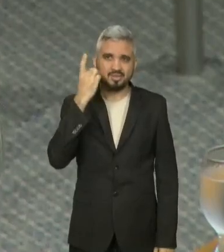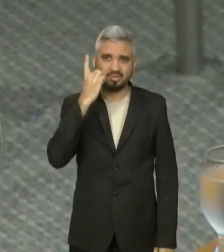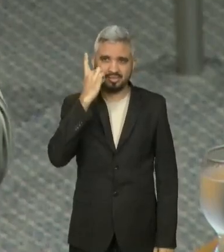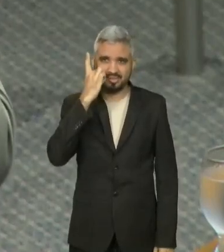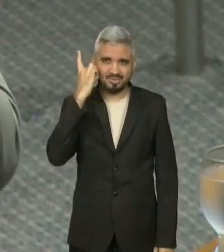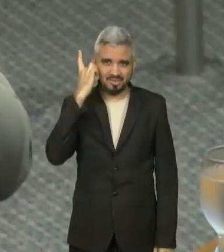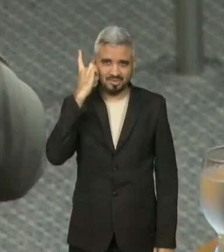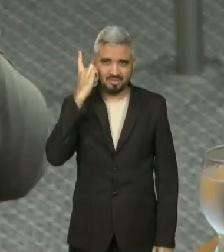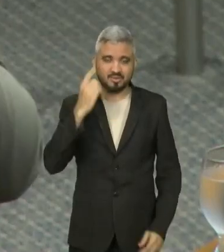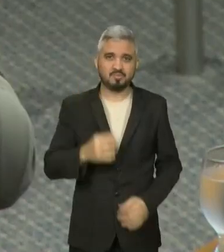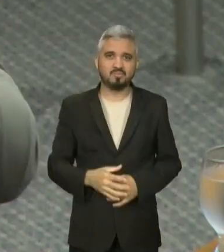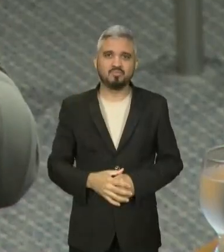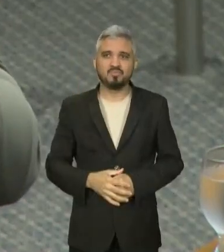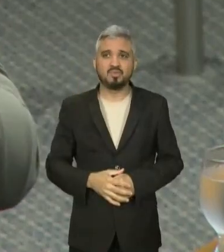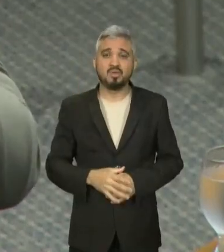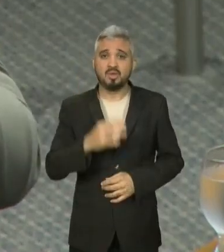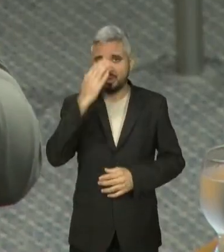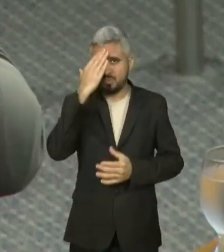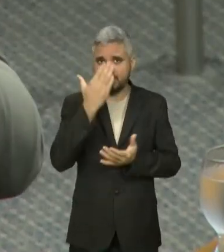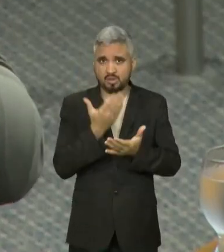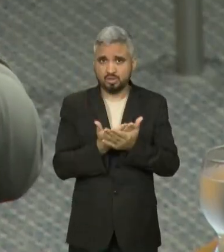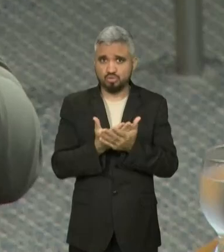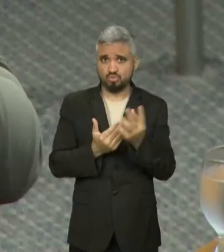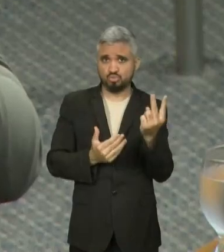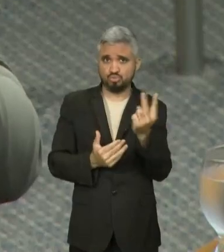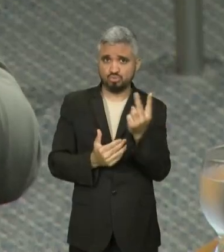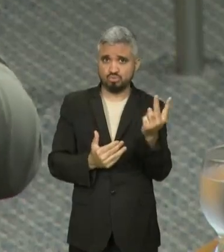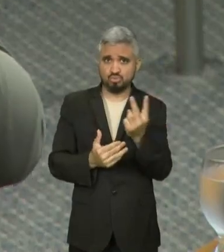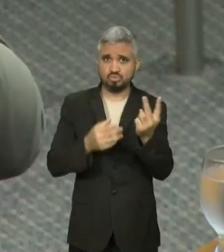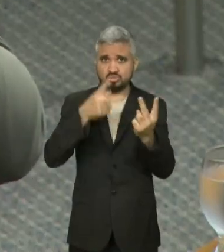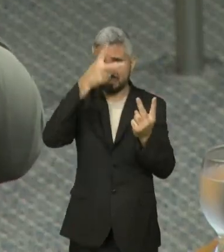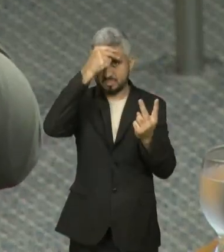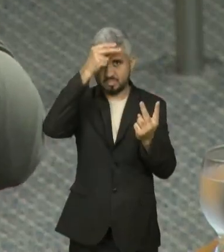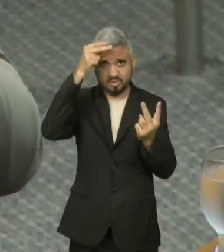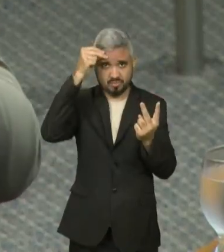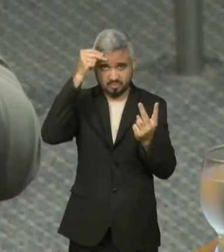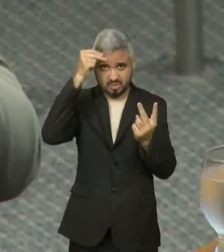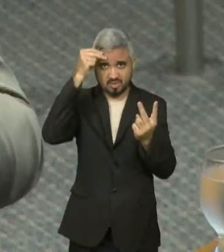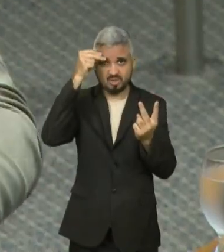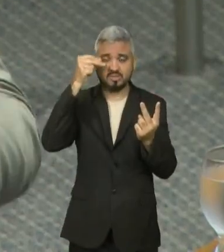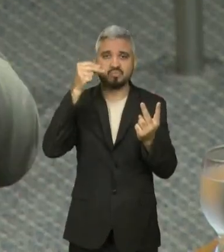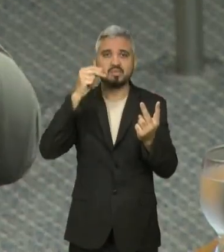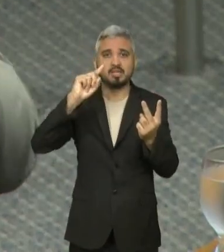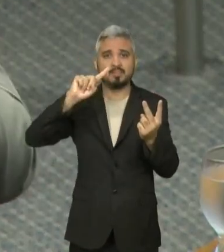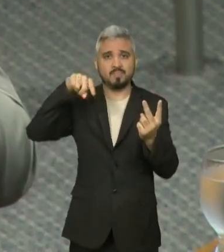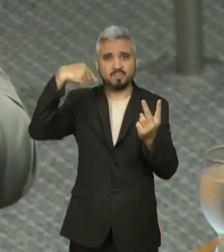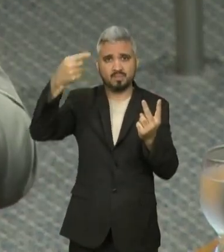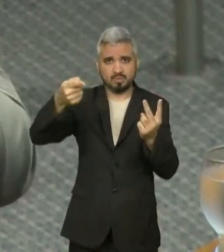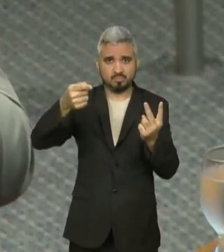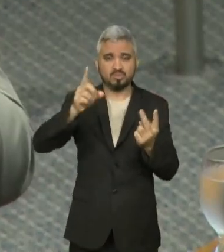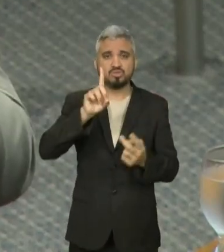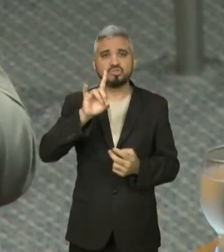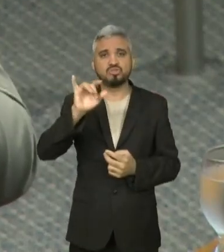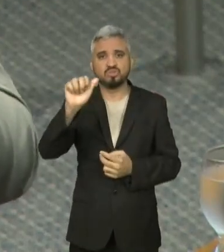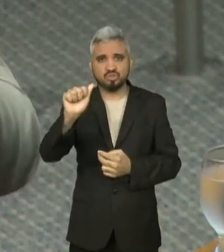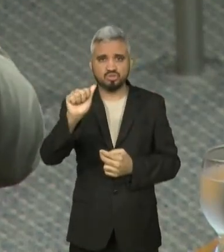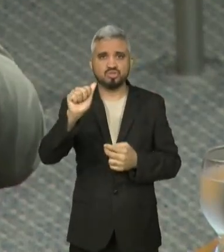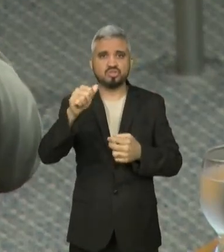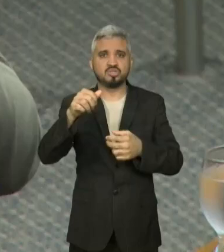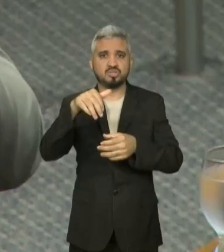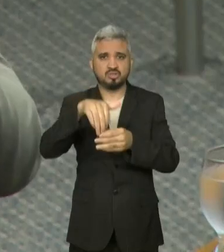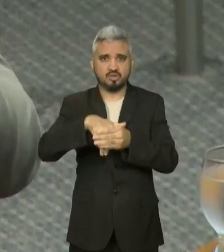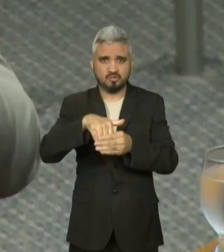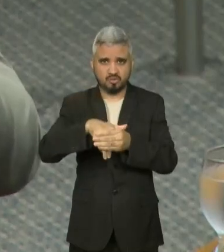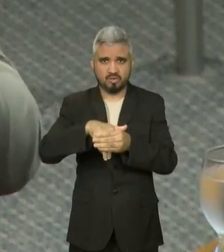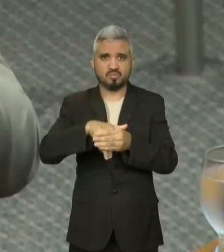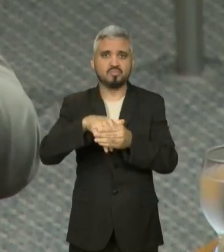Deputada Daniela, eu acho que foi os dois prefeitos que eu vi, depois do dia da eleição, já ganham a eleição,